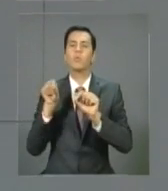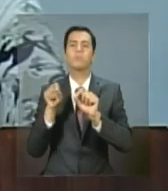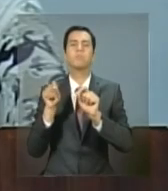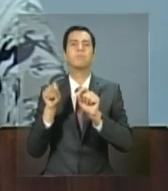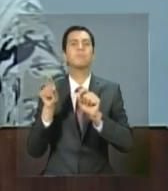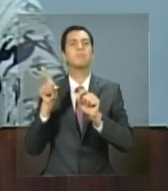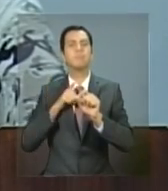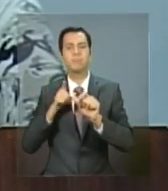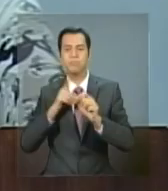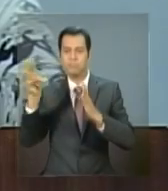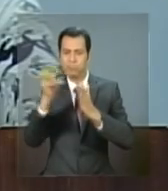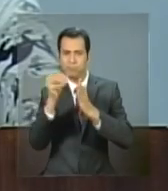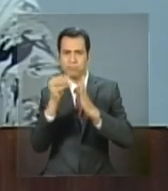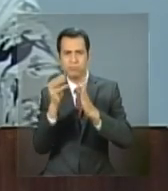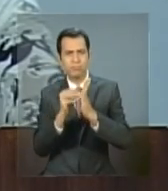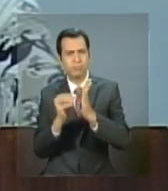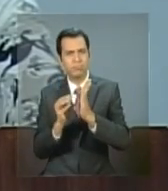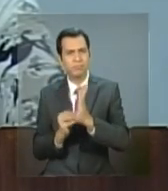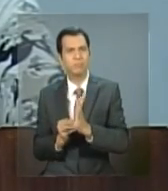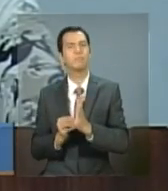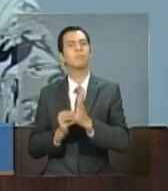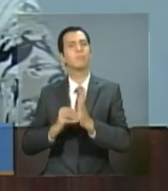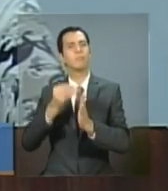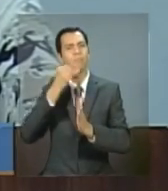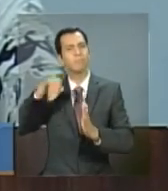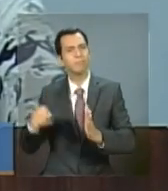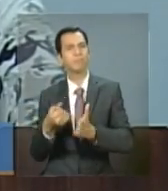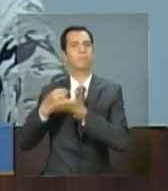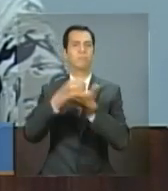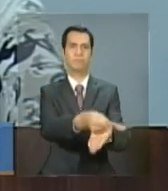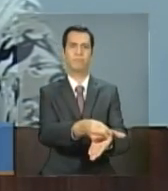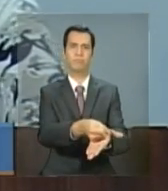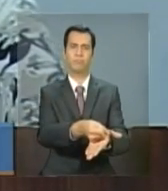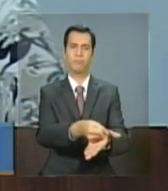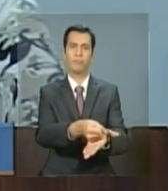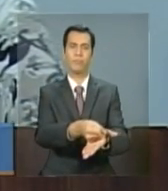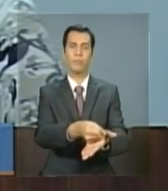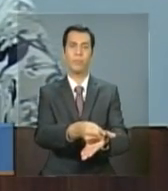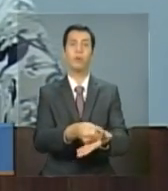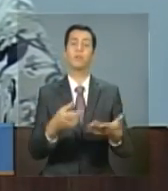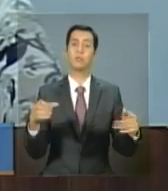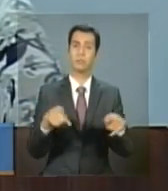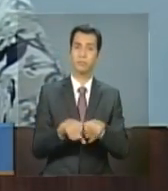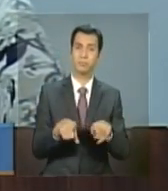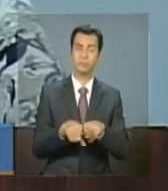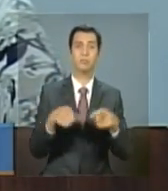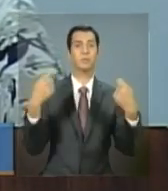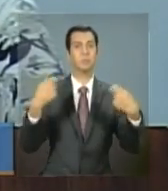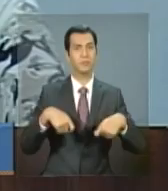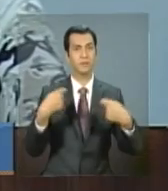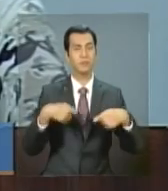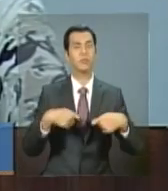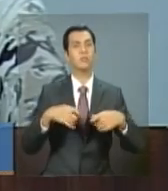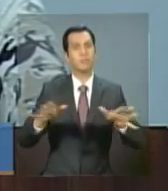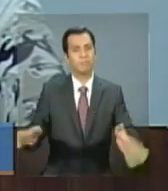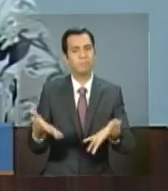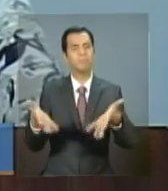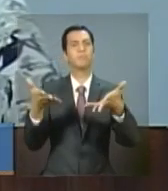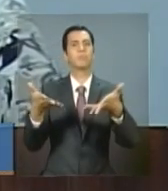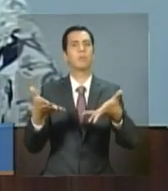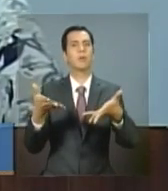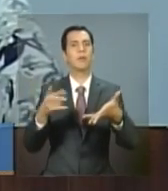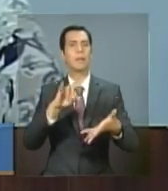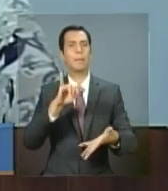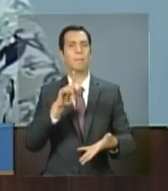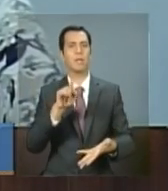adequando a qualificação profissional, as ações com relação ao empreendedorismo, as ações de economia